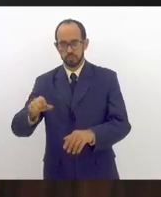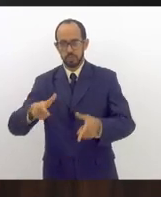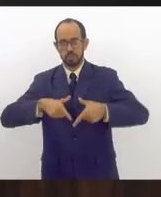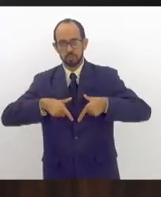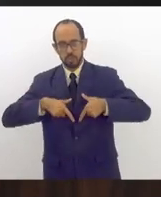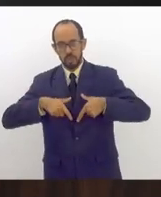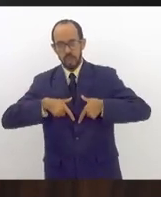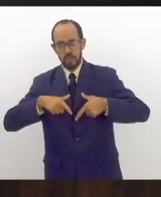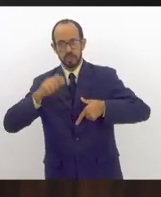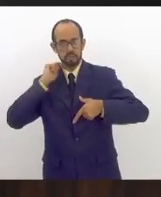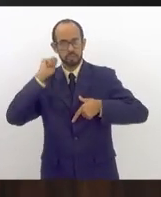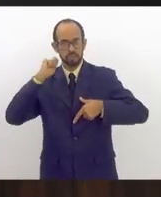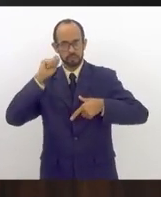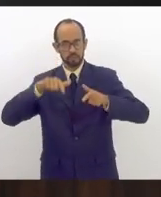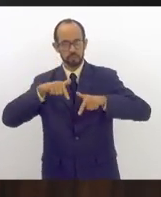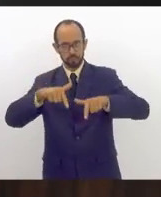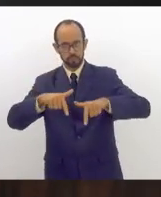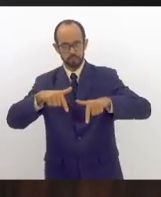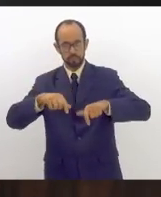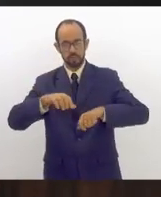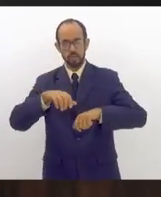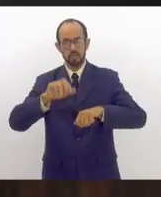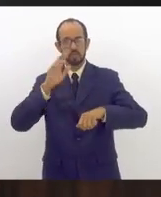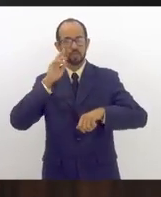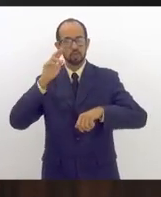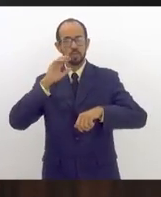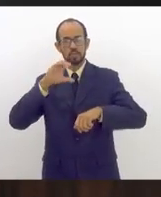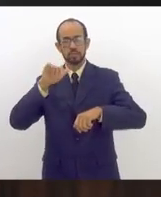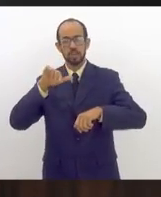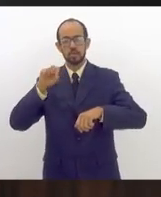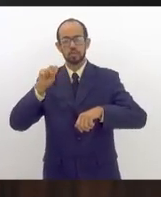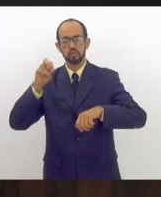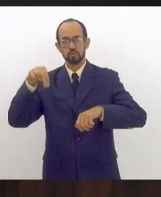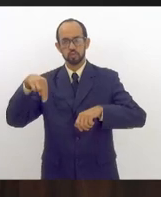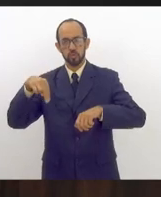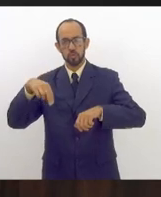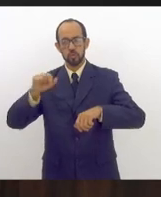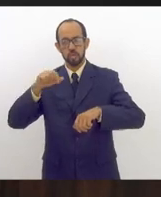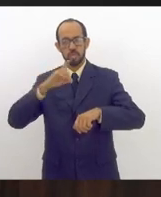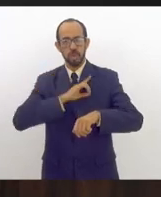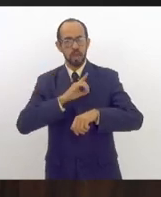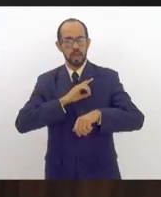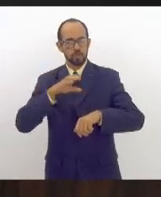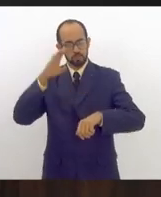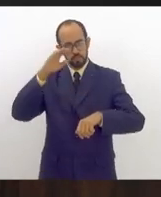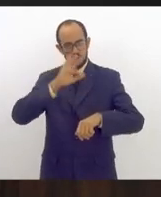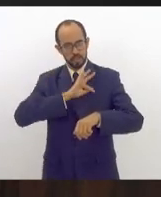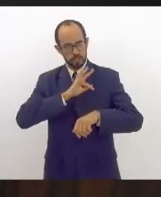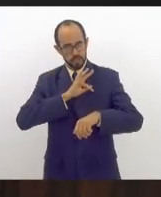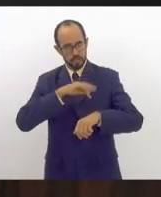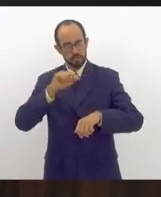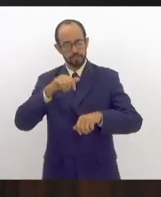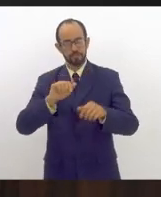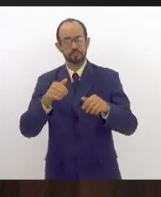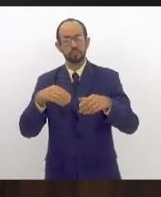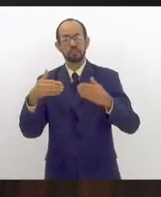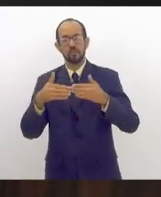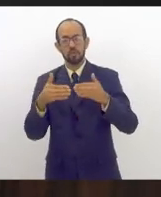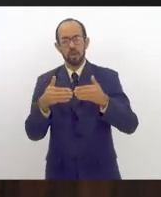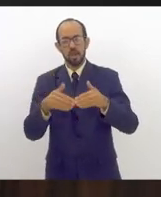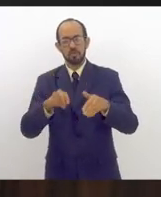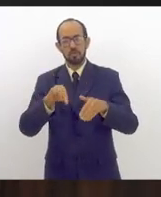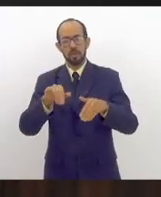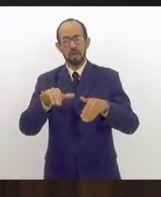delegado da Polícia Civil do Estado do Rio de Janeiro, senhor Celso Gustavo Castelo Ribeiro. Parecer da Comissão de Normas Internas e Proporções Externas, favorável, relator deputado